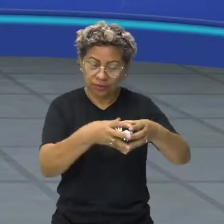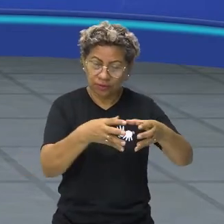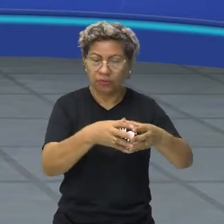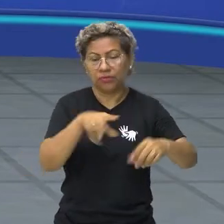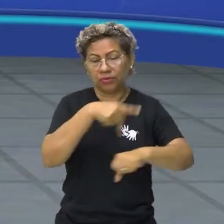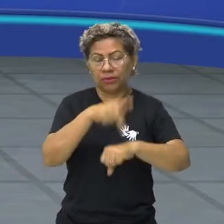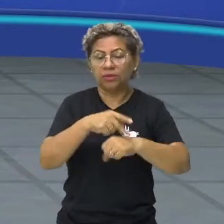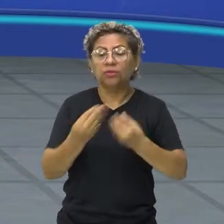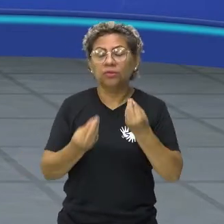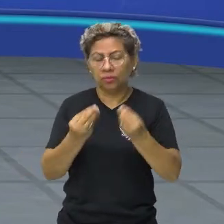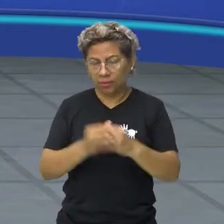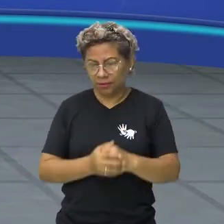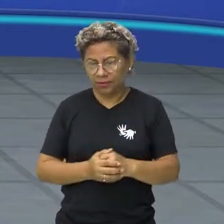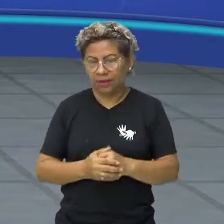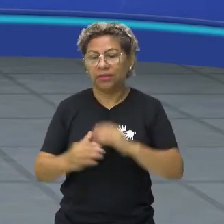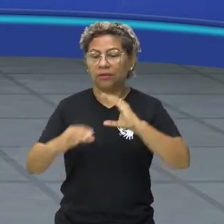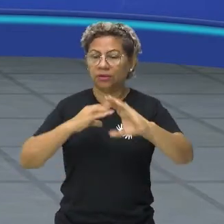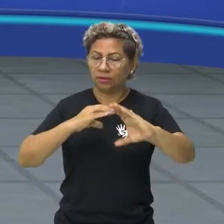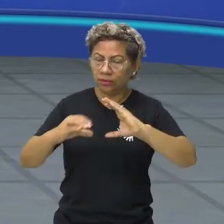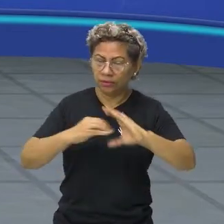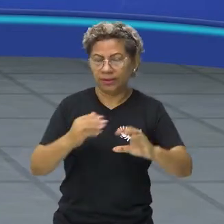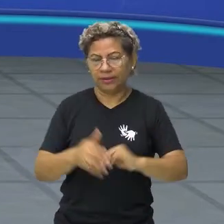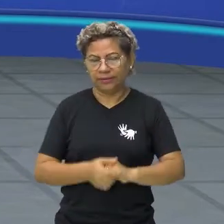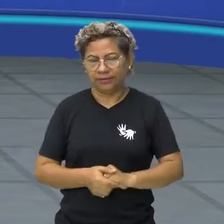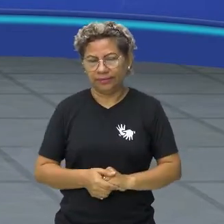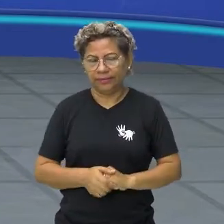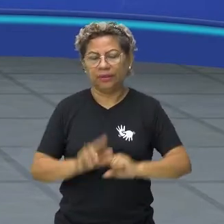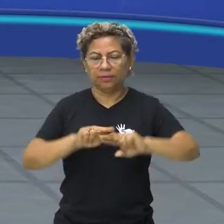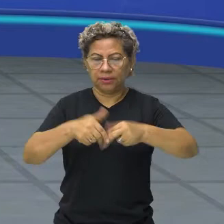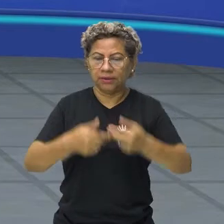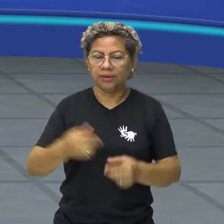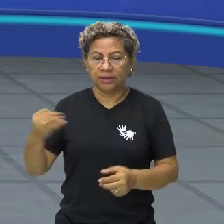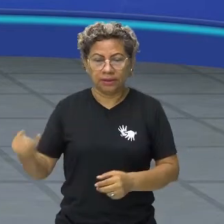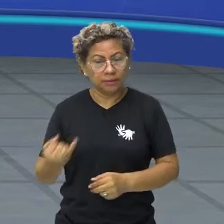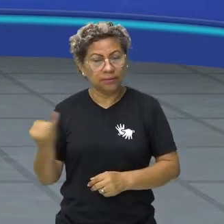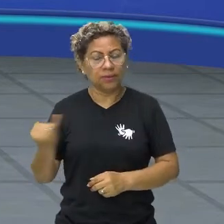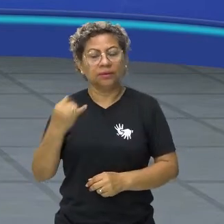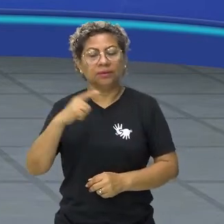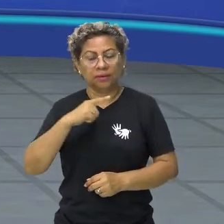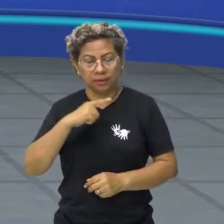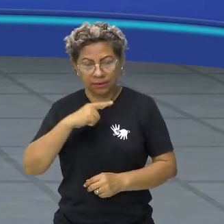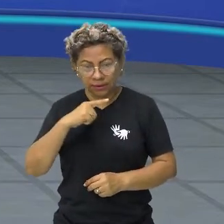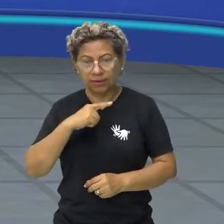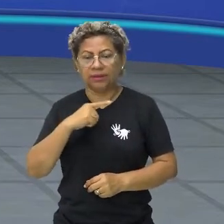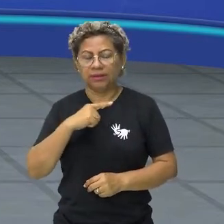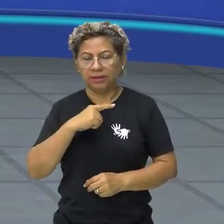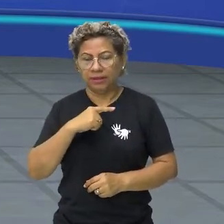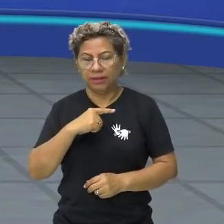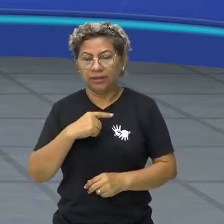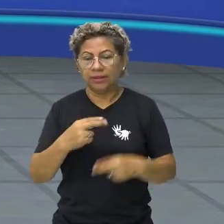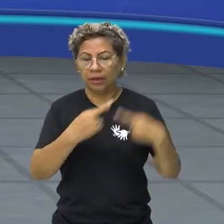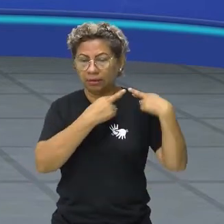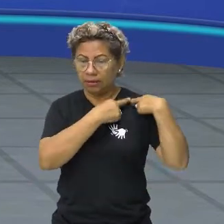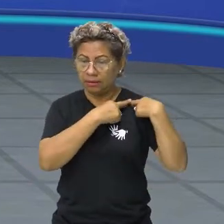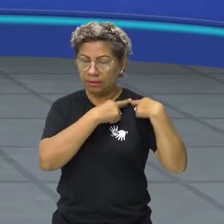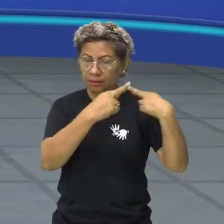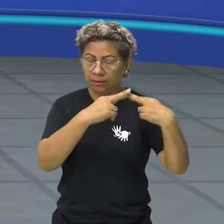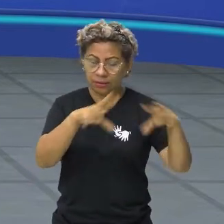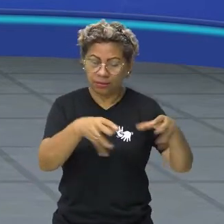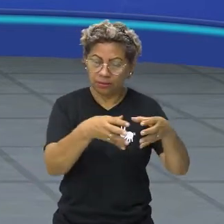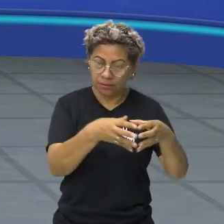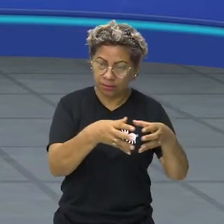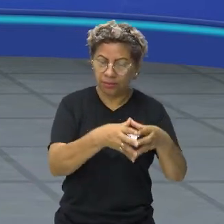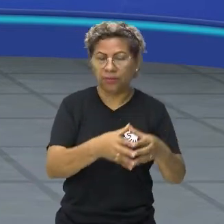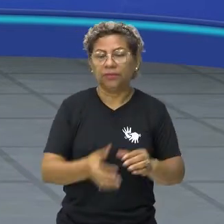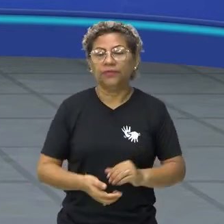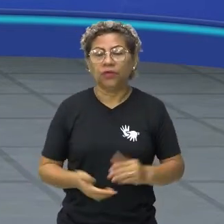comunicando atualmente? Então, para isso que vai ter essa importância, né, com o surgimento da GATT, posteriormente hoje é